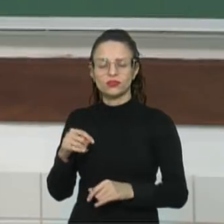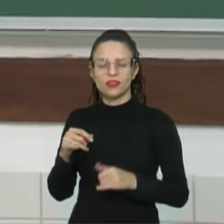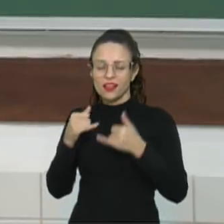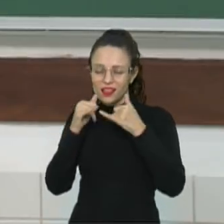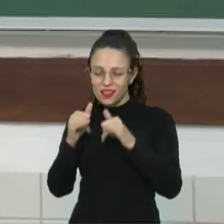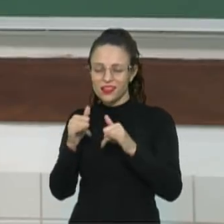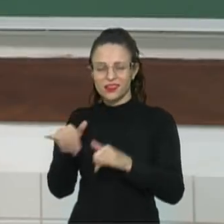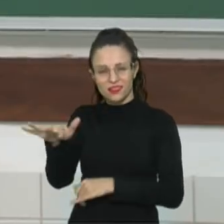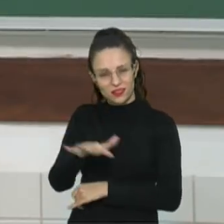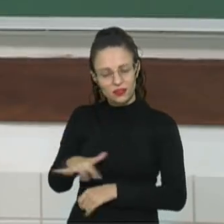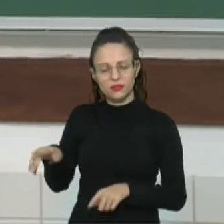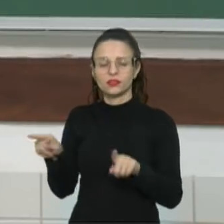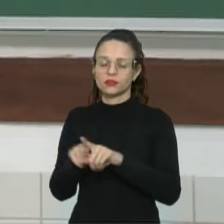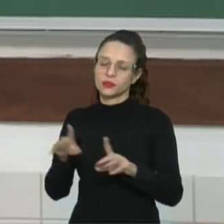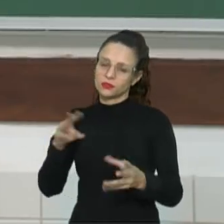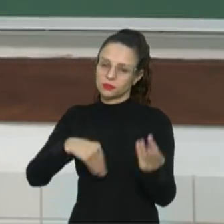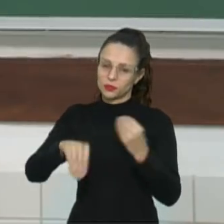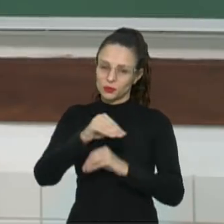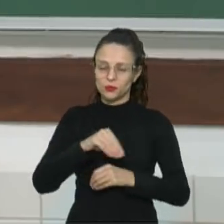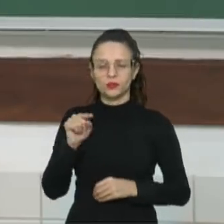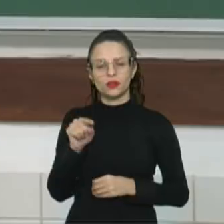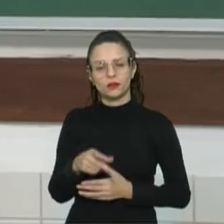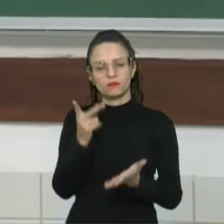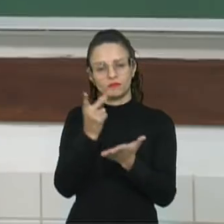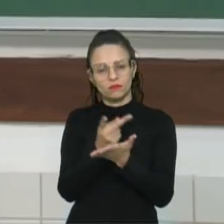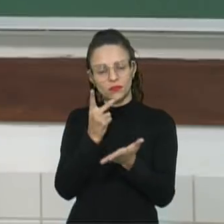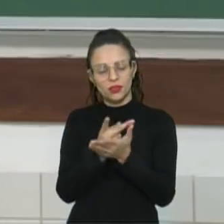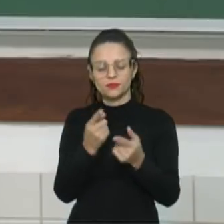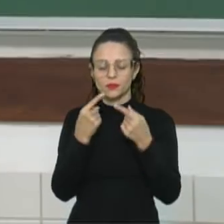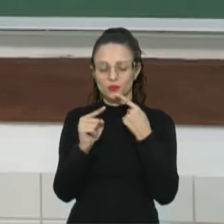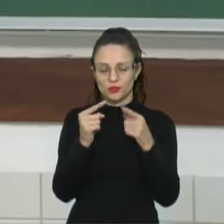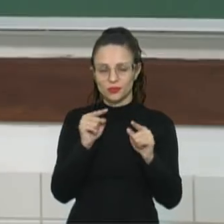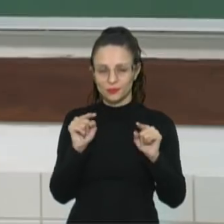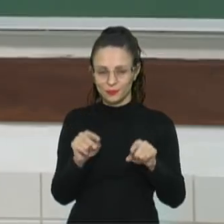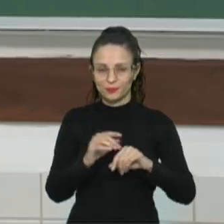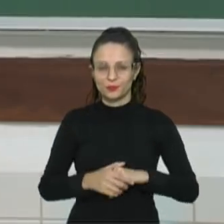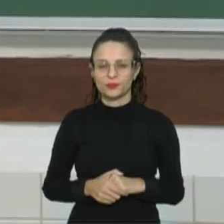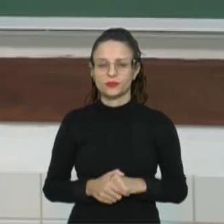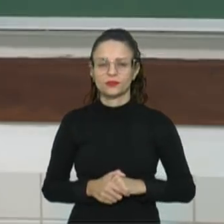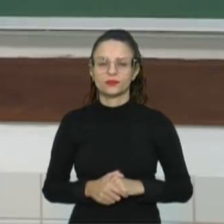ali junto, tudo na mesma música, né?